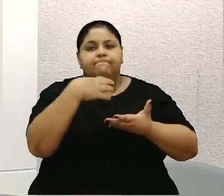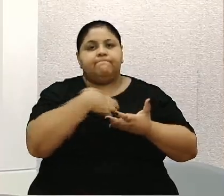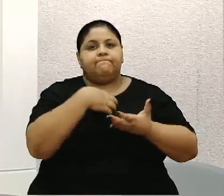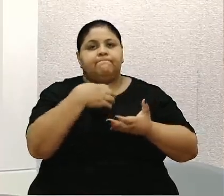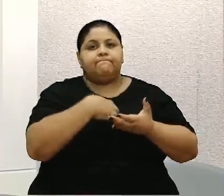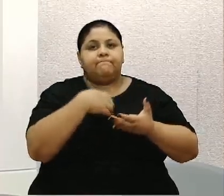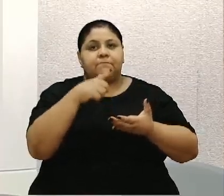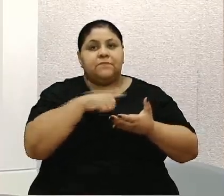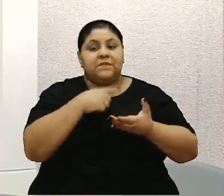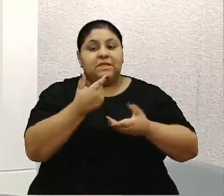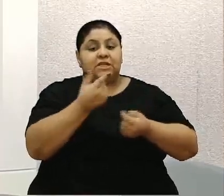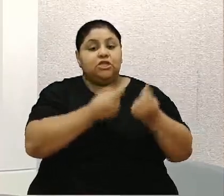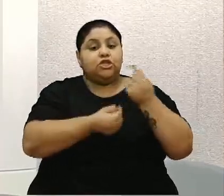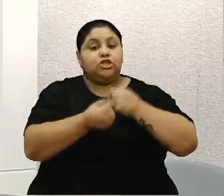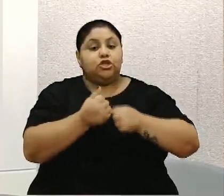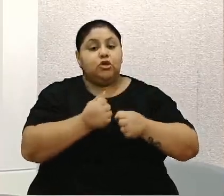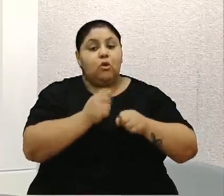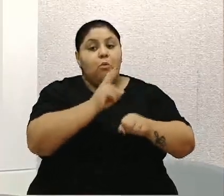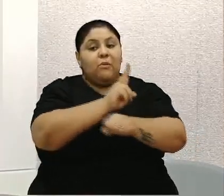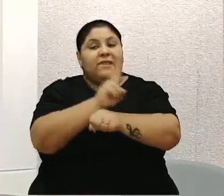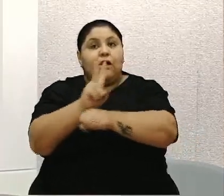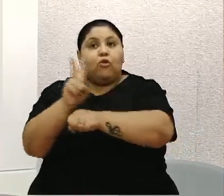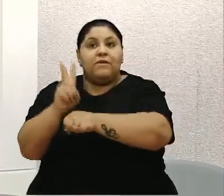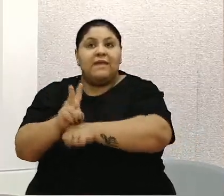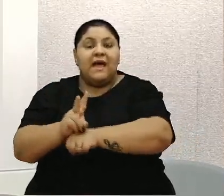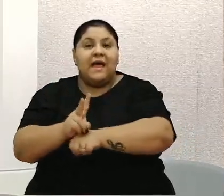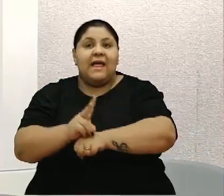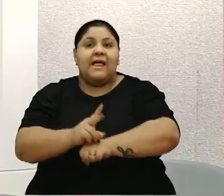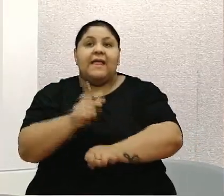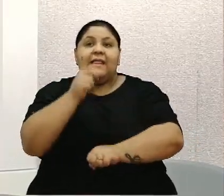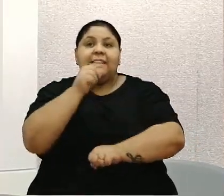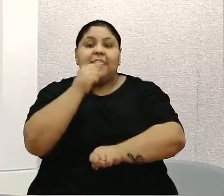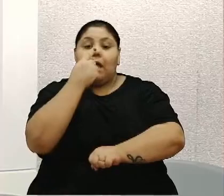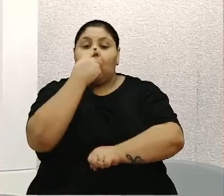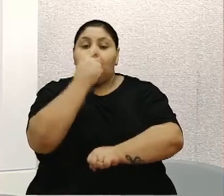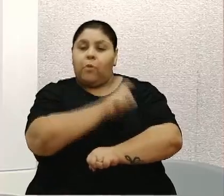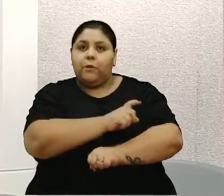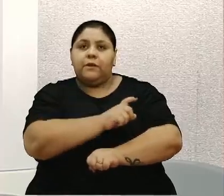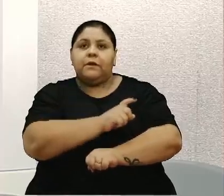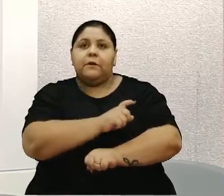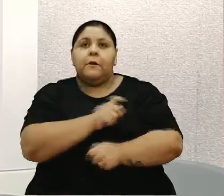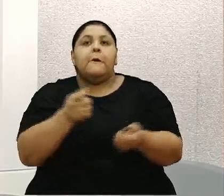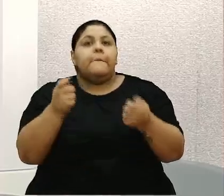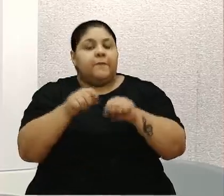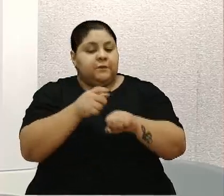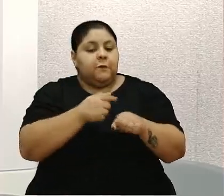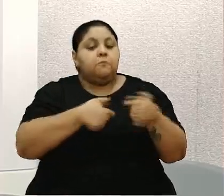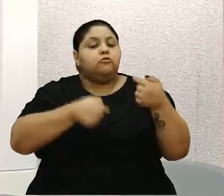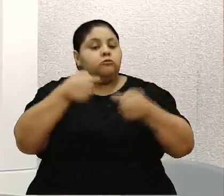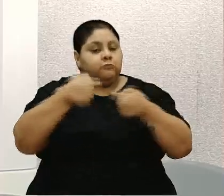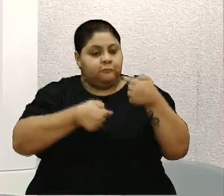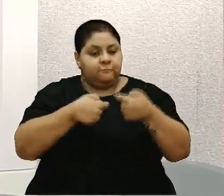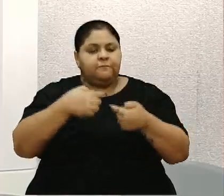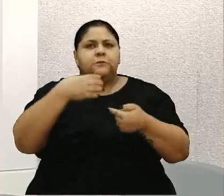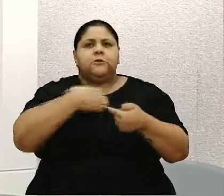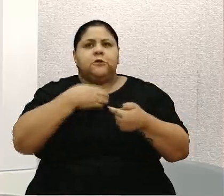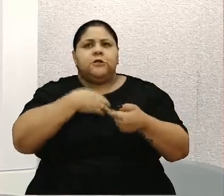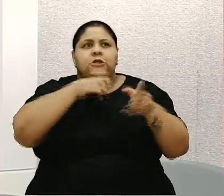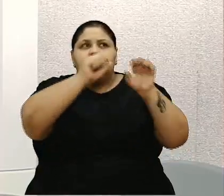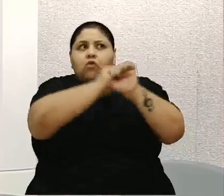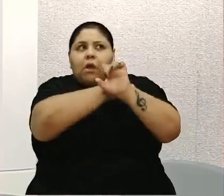ter dinheiro para poder tratar o nosso esgoto. Então nós temos que discutir isso na comissão. E precisamos de forma bem